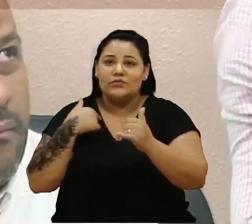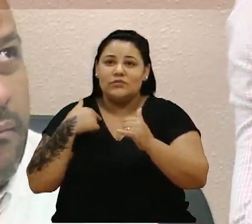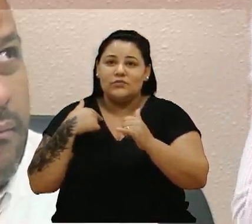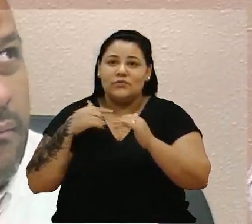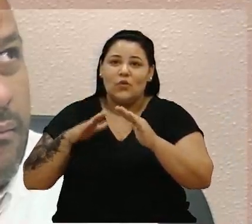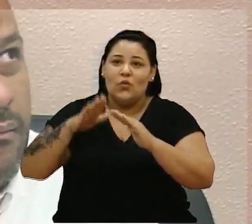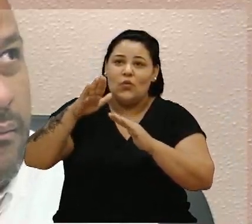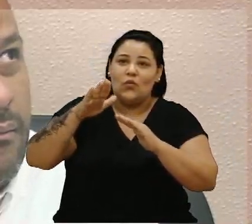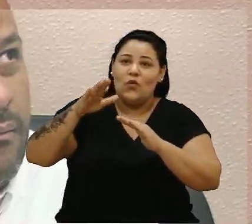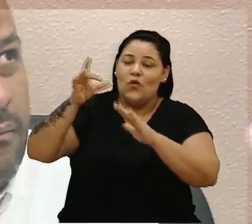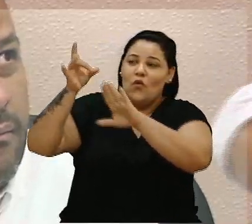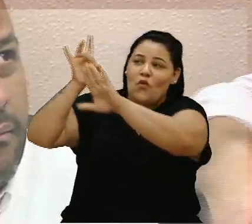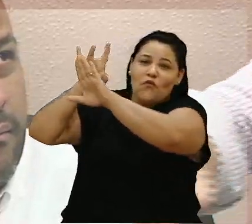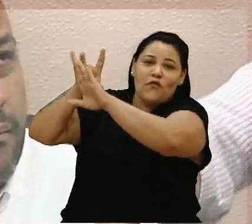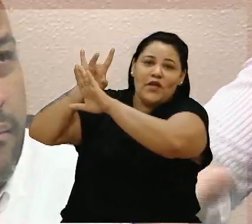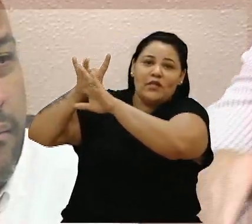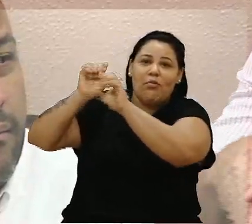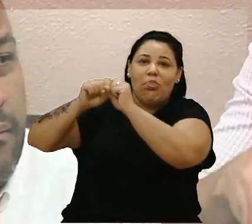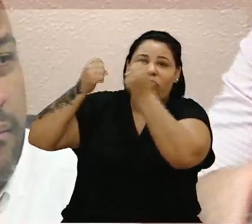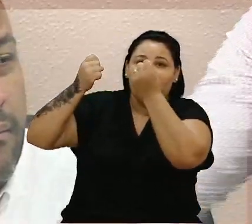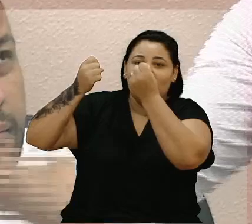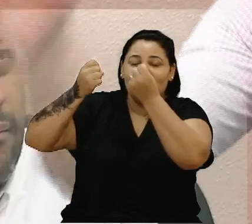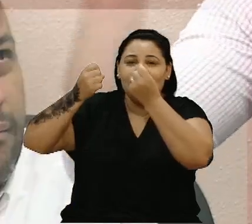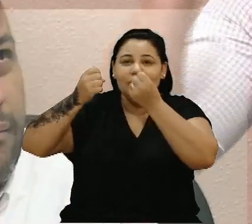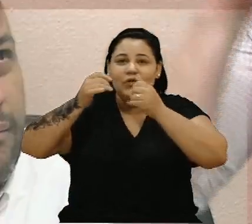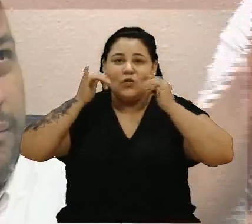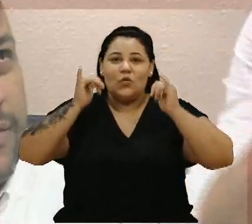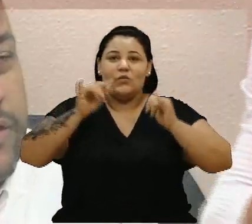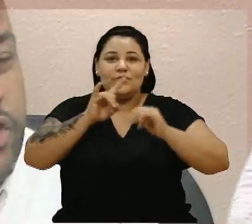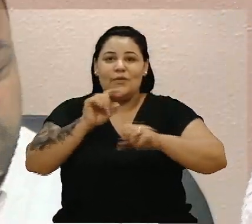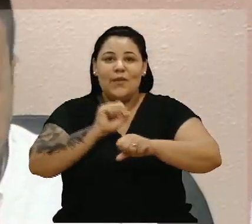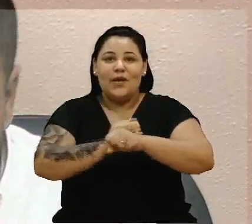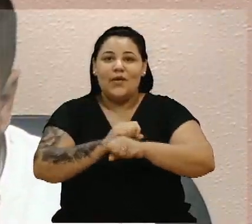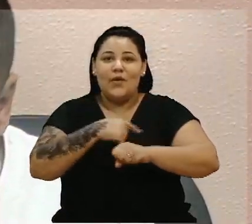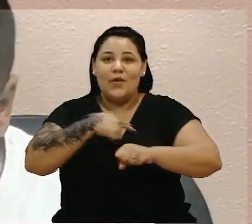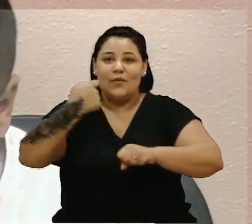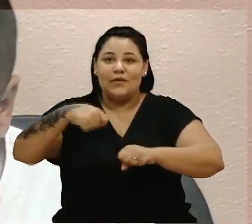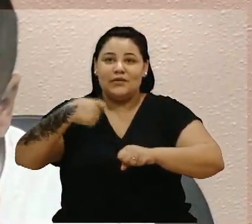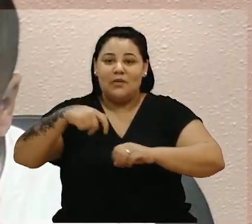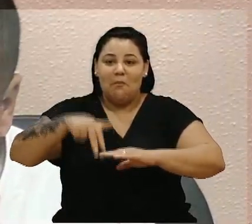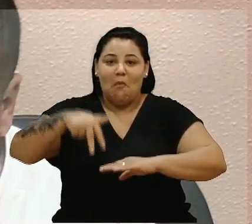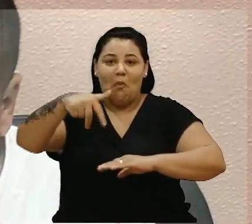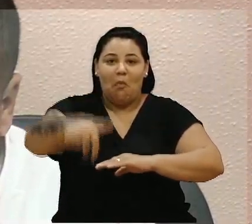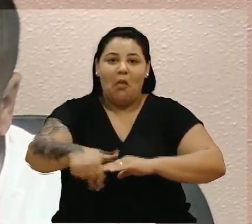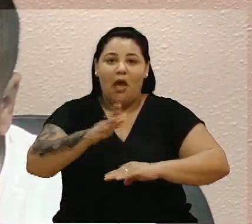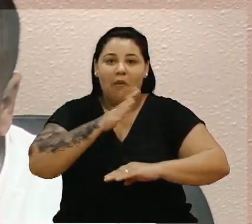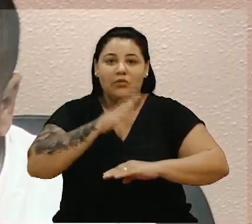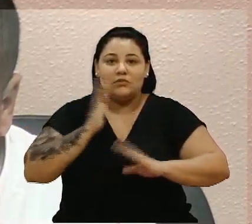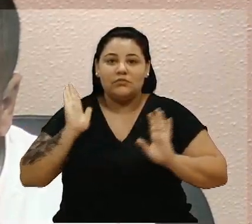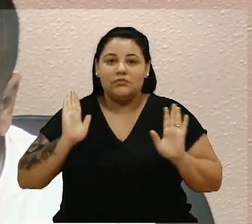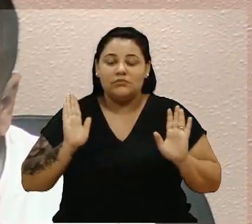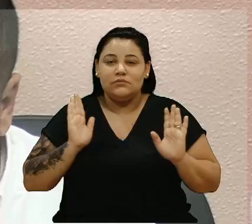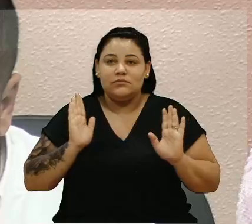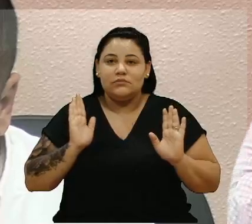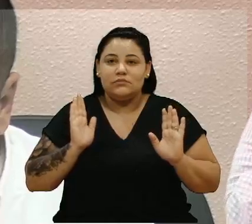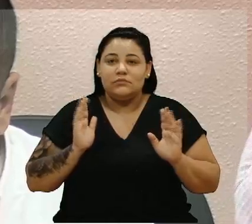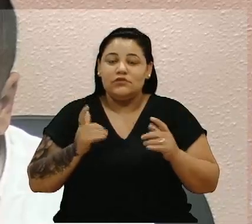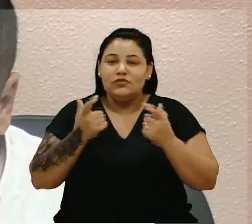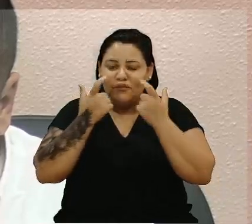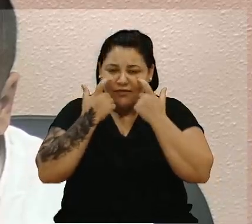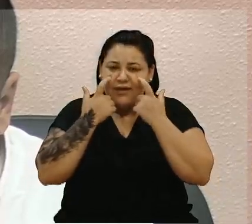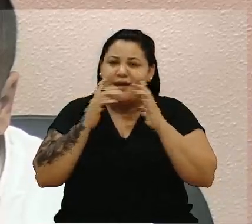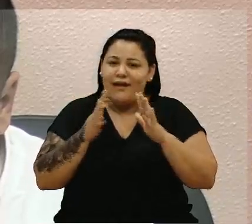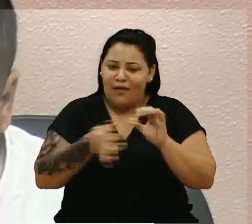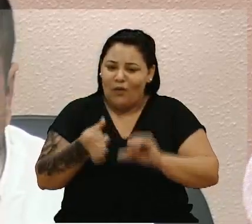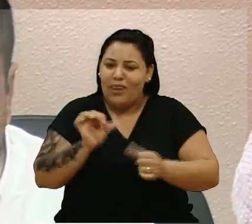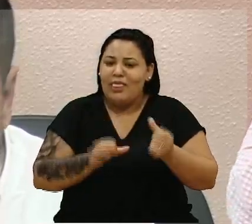estava quase caindo atrás e o ônibus nem parou, já tive que descer pulando do ônibus. Então a gente vê a qualidade do ônibus